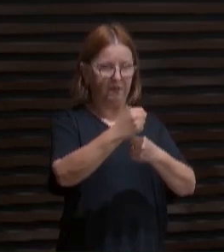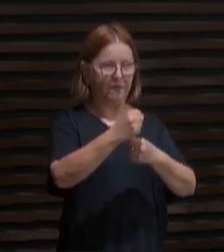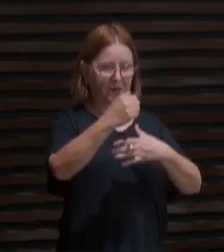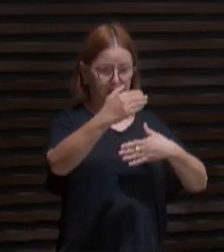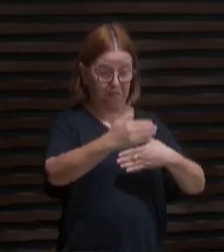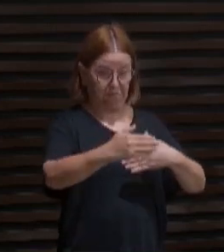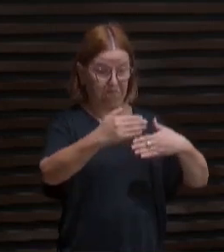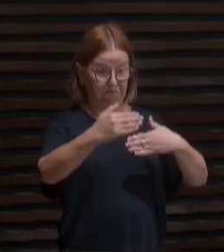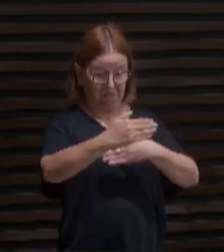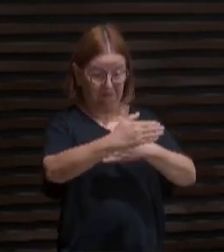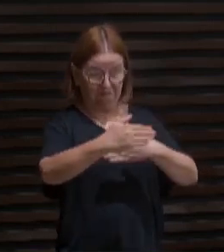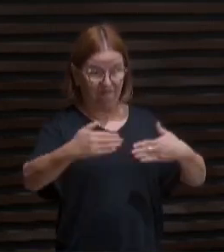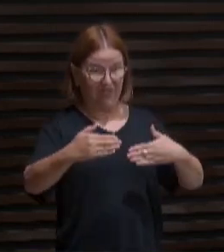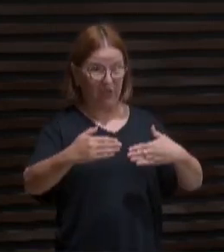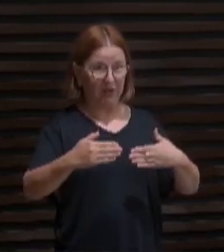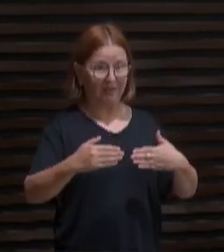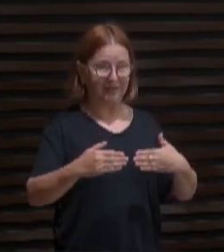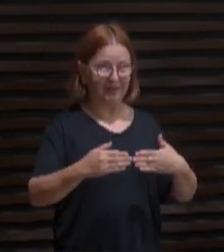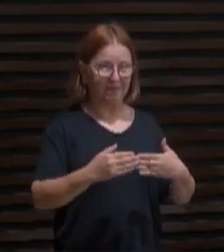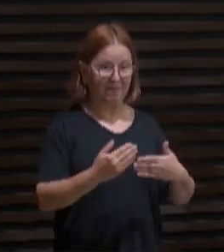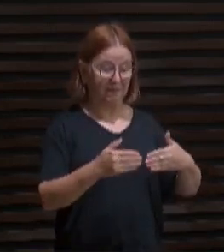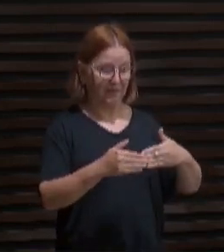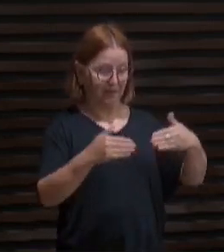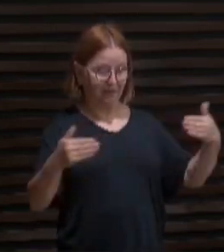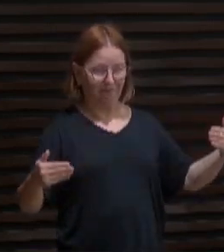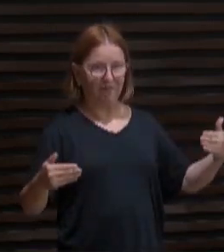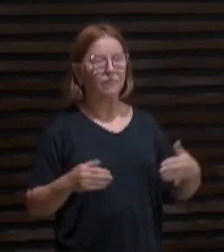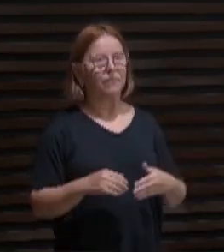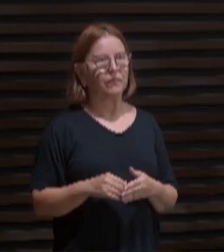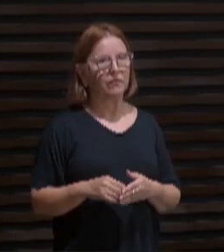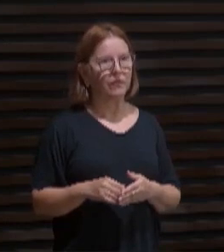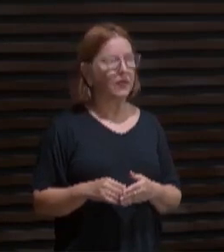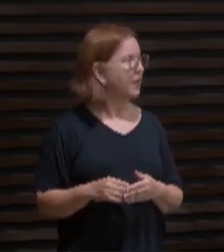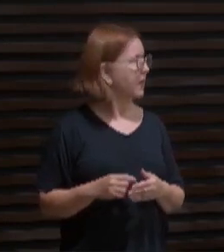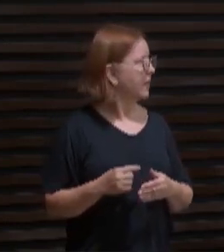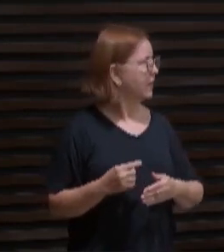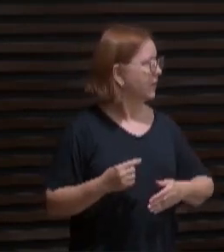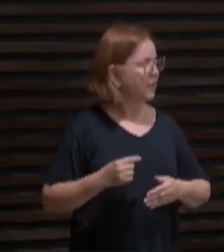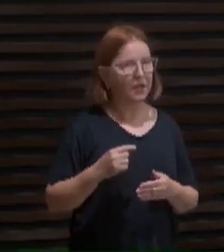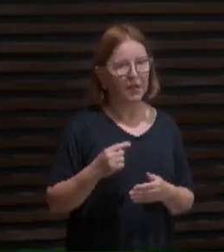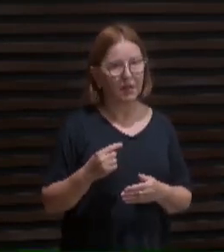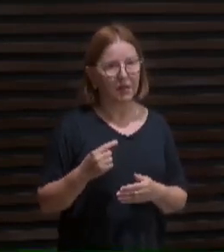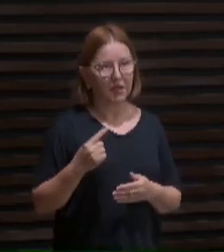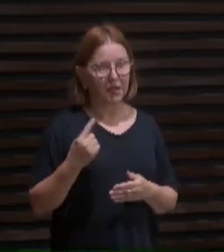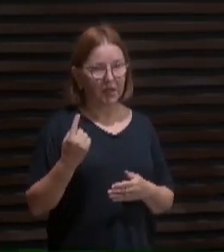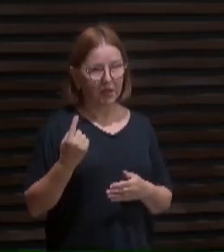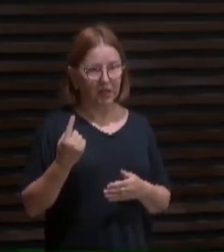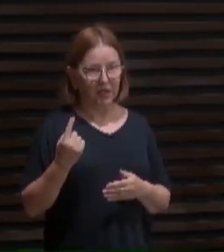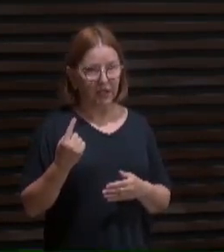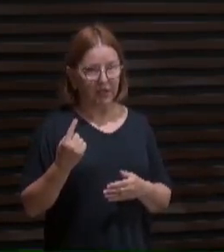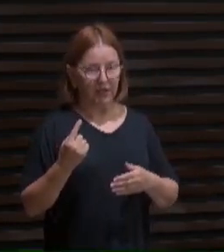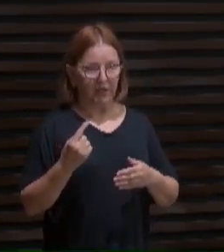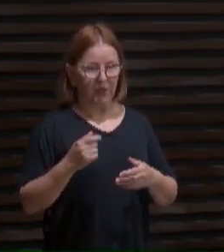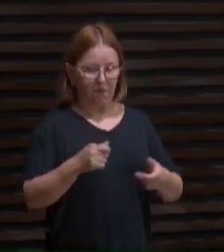biga, uma daquelas carruagens podia fazer a manobra em velocidade do cavalo e não caía